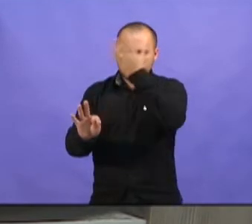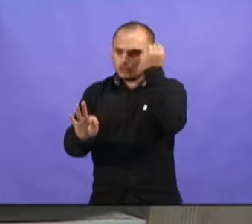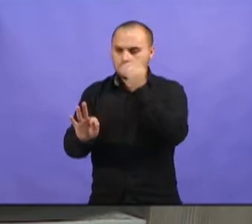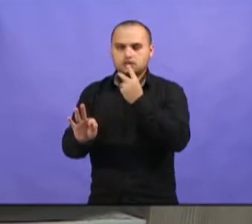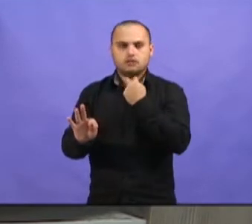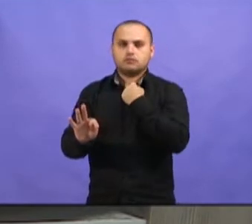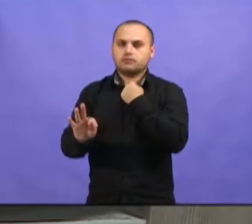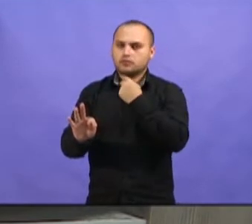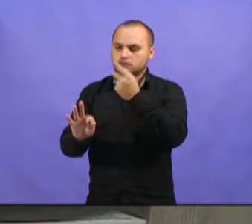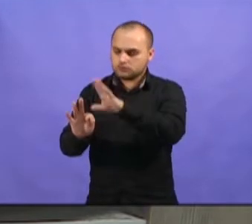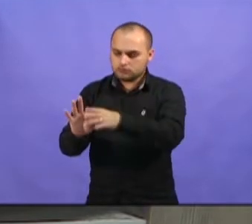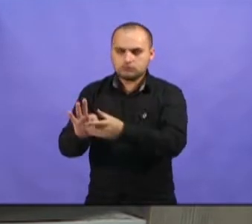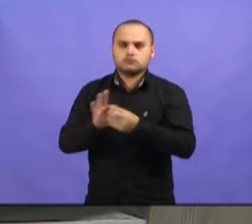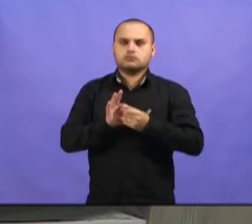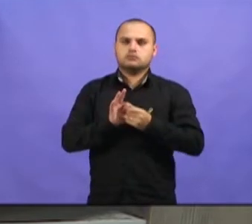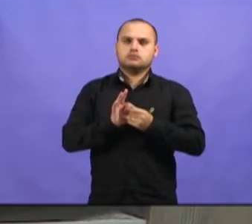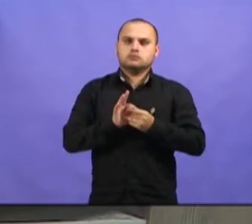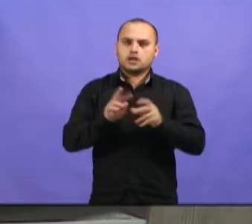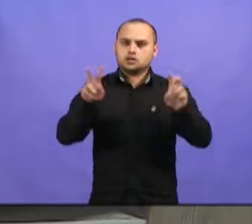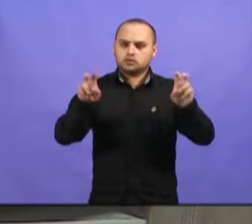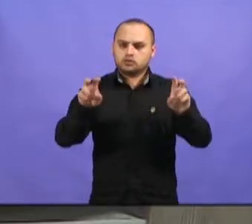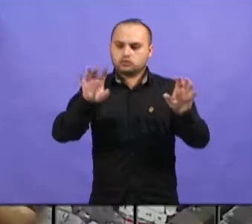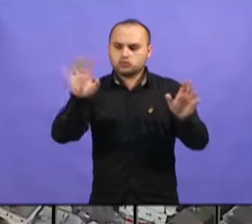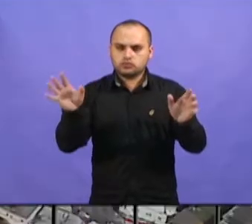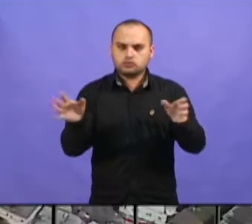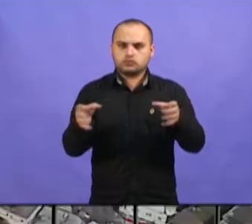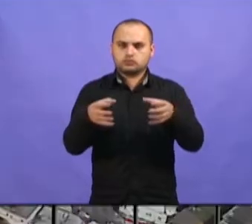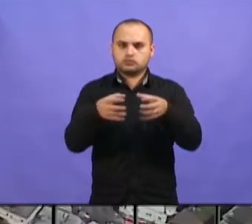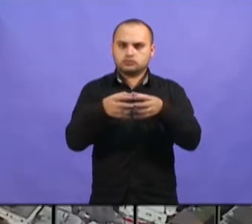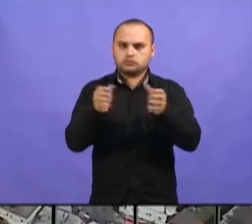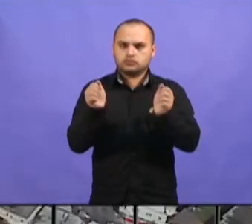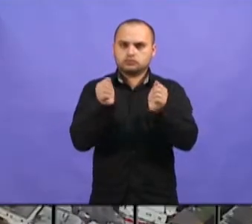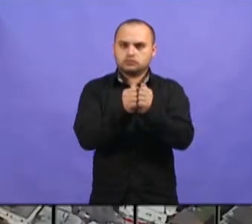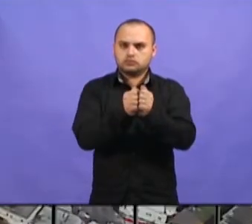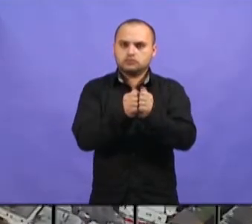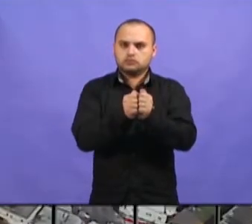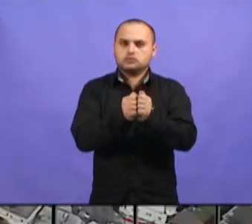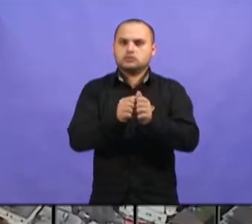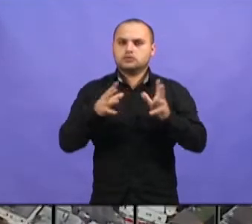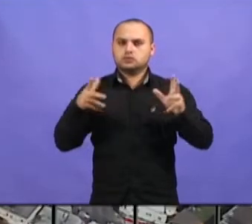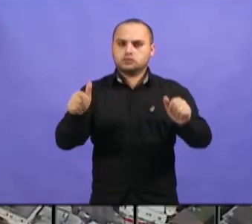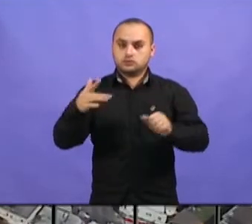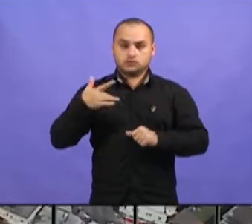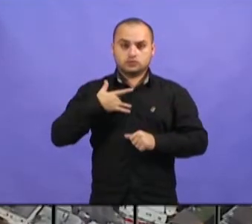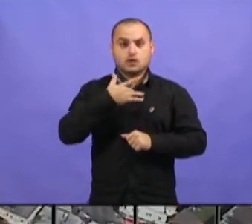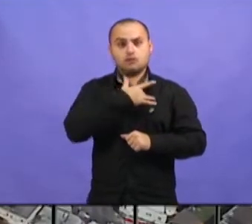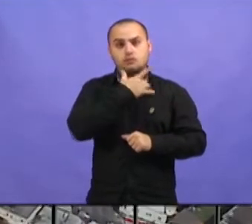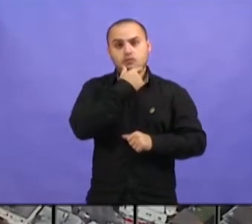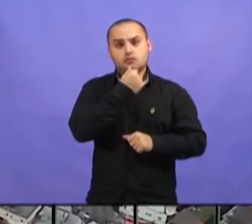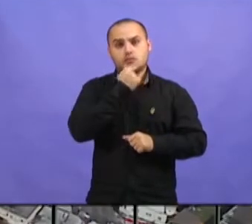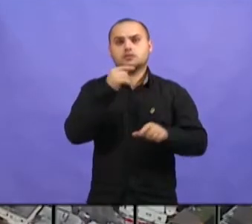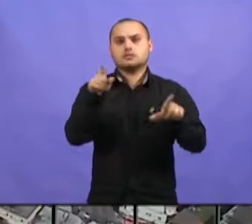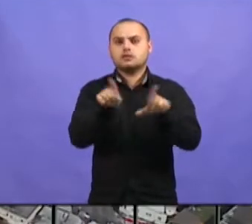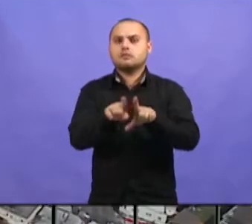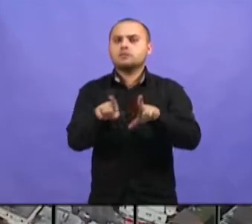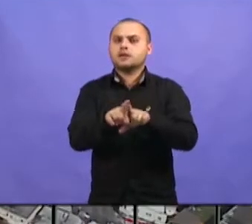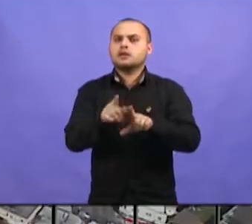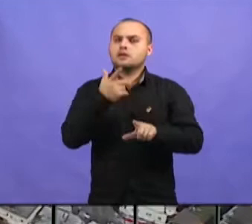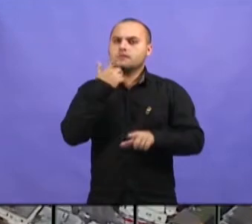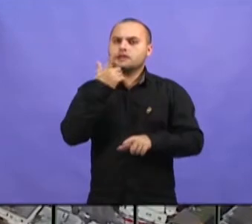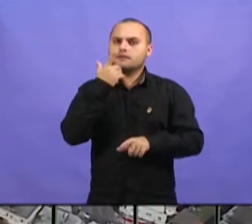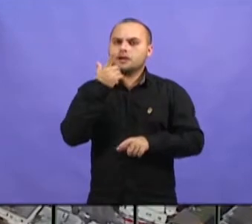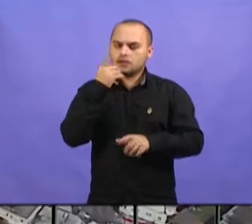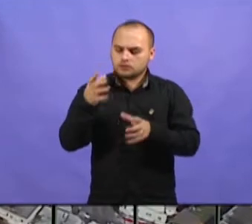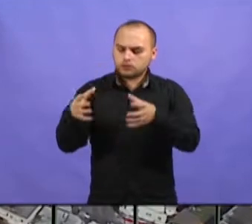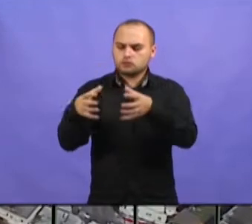Grande, e a gente precisa estar prevenindo as doenças sexualmente transmissíveis na saúde do homem também. Então a gente vai estar fazendo